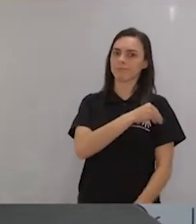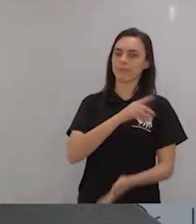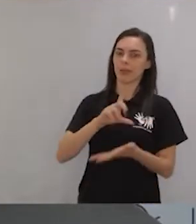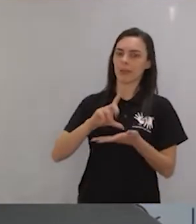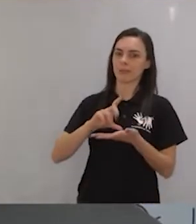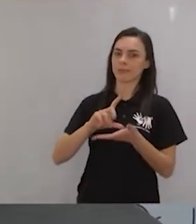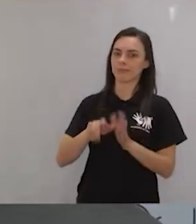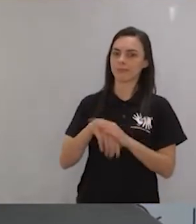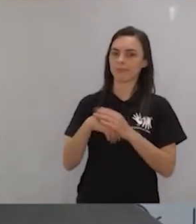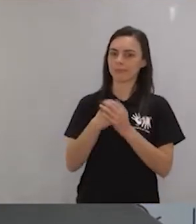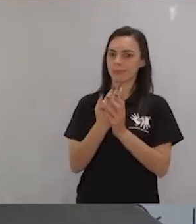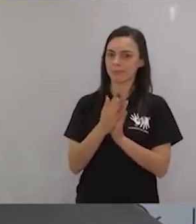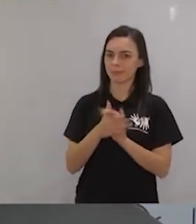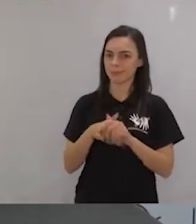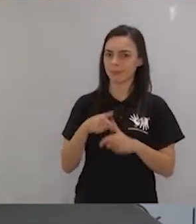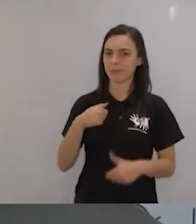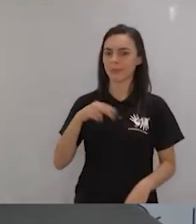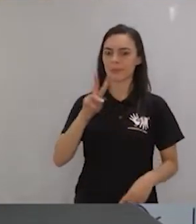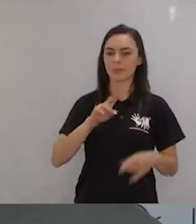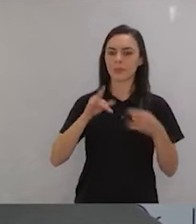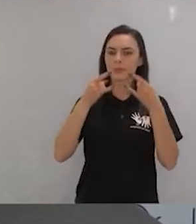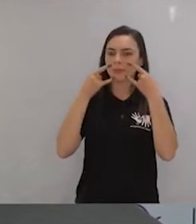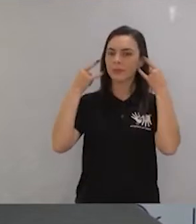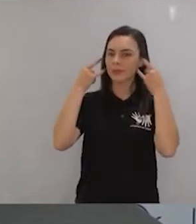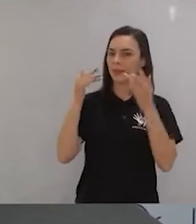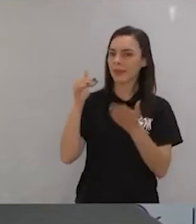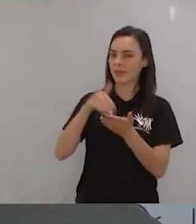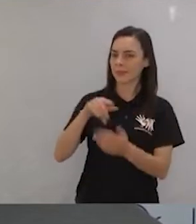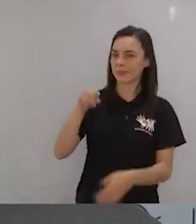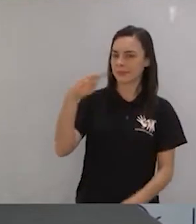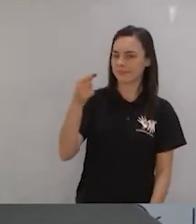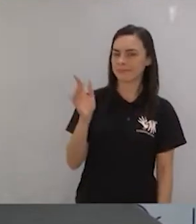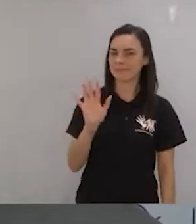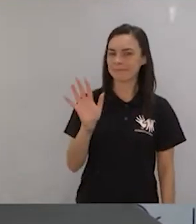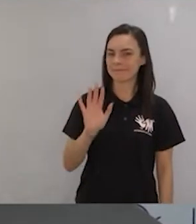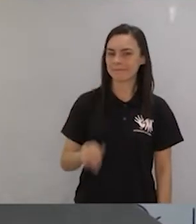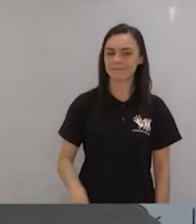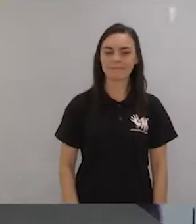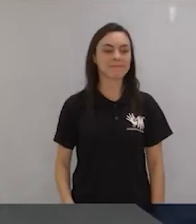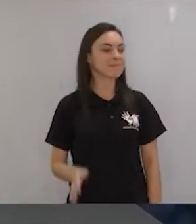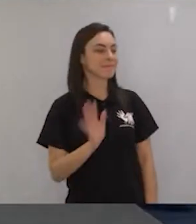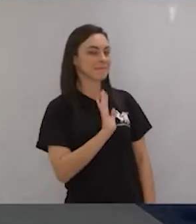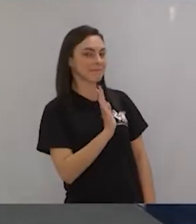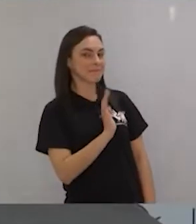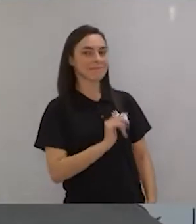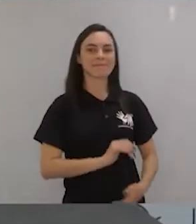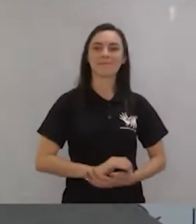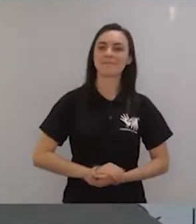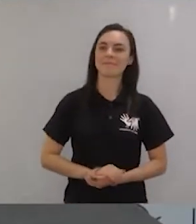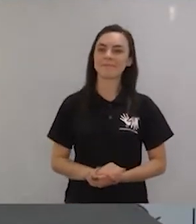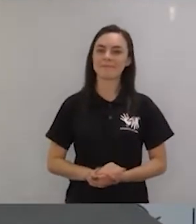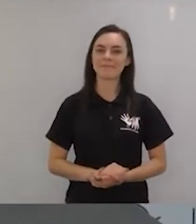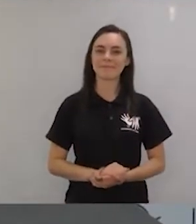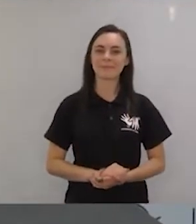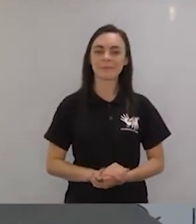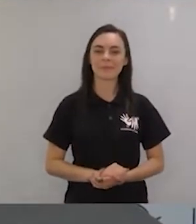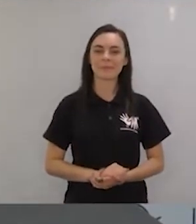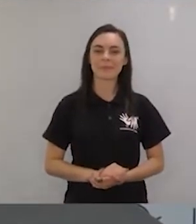aqui minhas mãos de novo, porque eu vou colocar minha máscara. Até depois. Tchau, tchau. Tchau, professora.